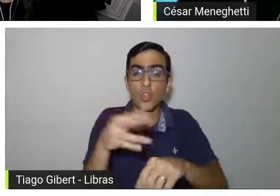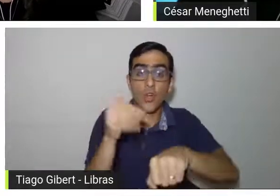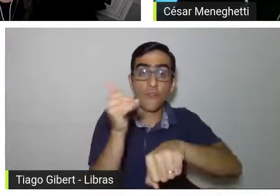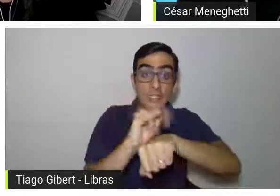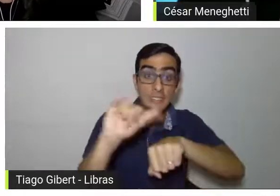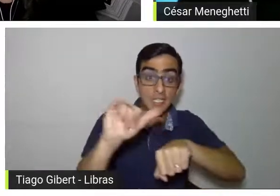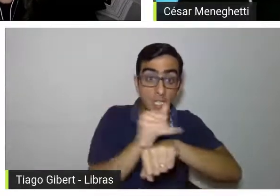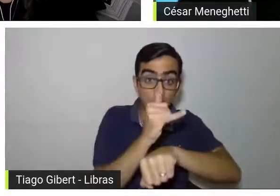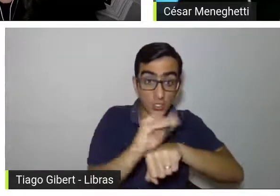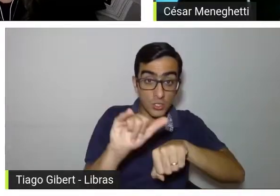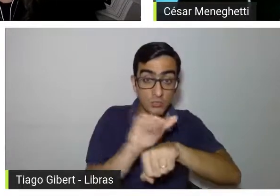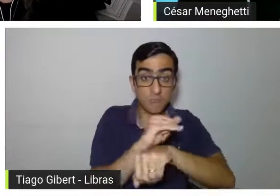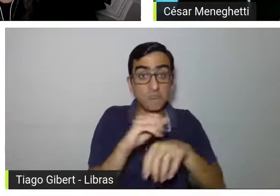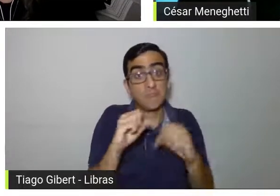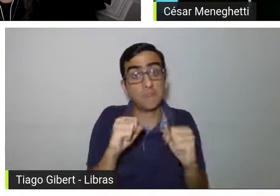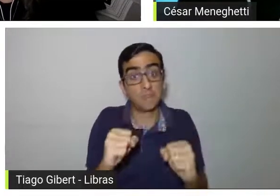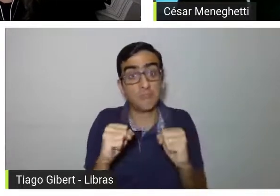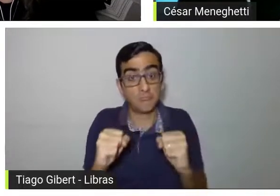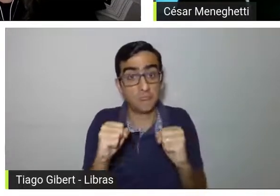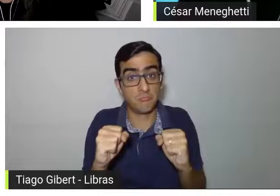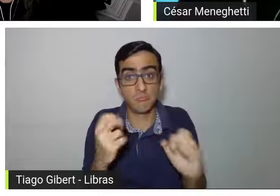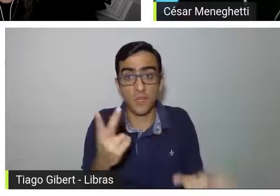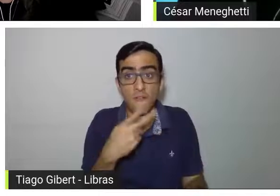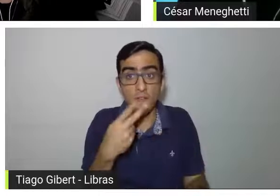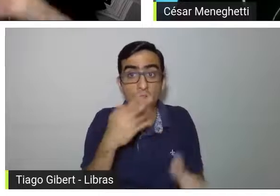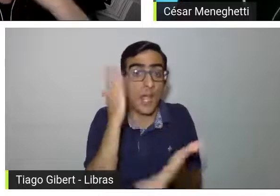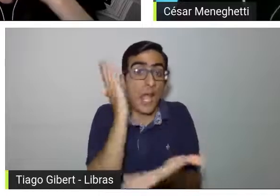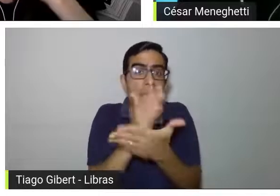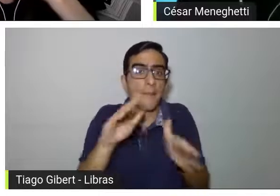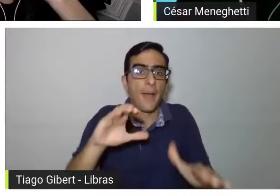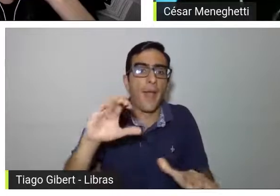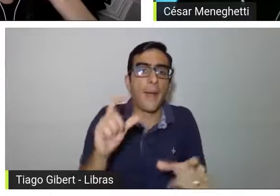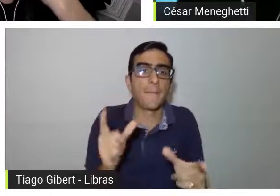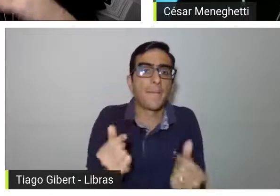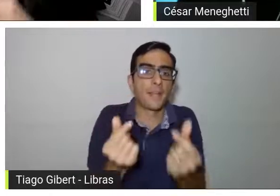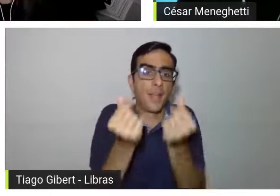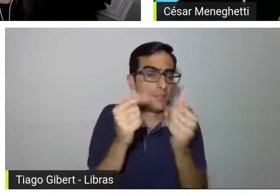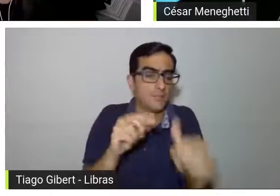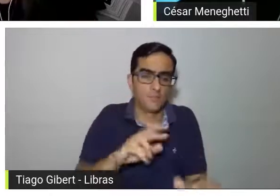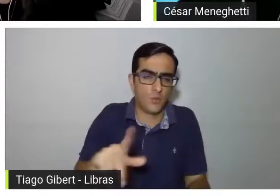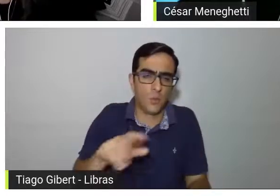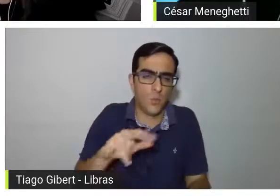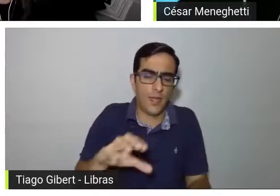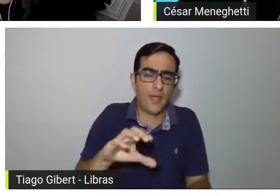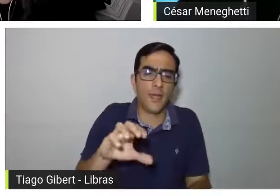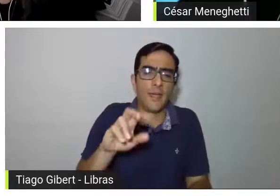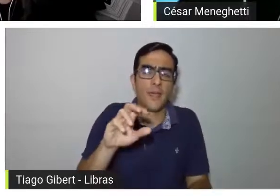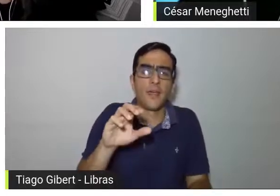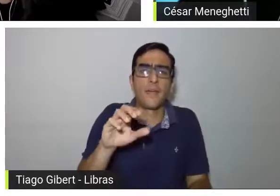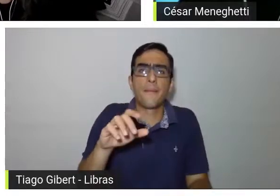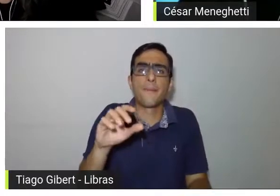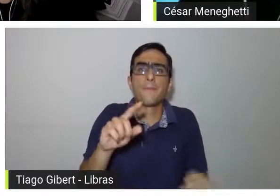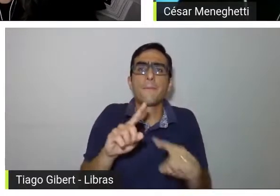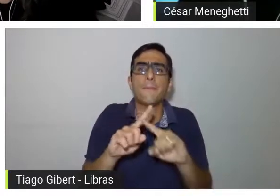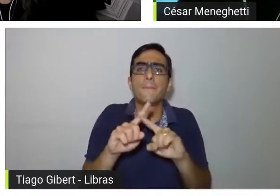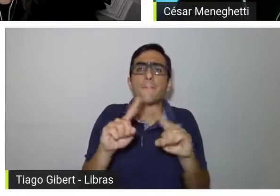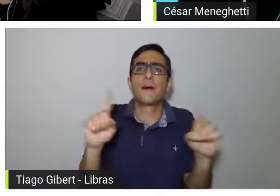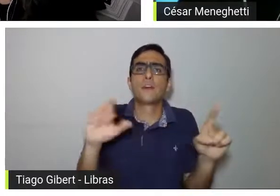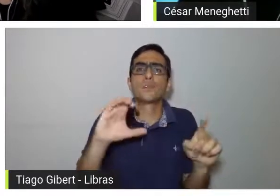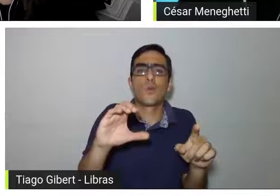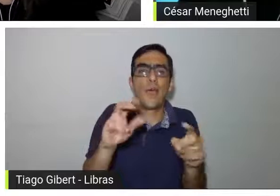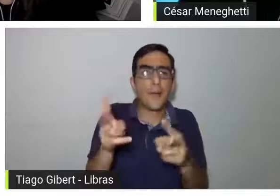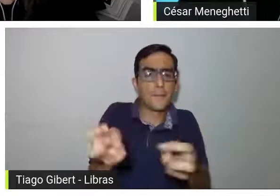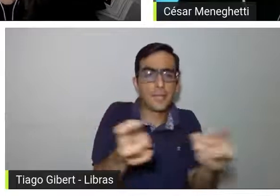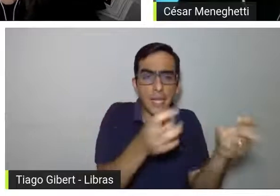estratégia que pode ser... Não estou falando acabar com o capitalismo, mas o capitalismo tem que pagar,